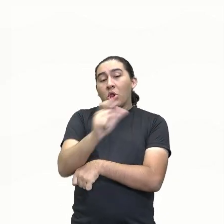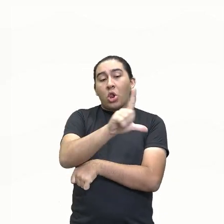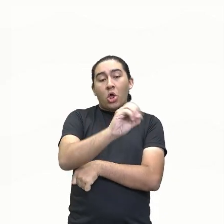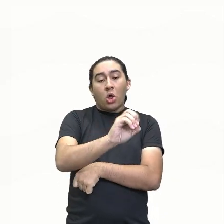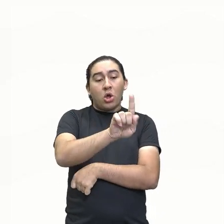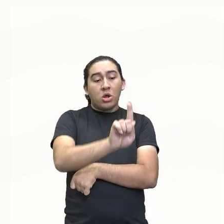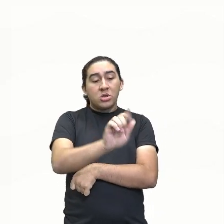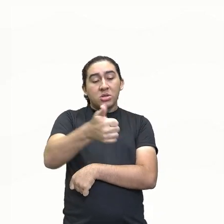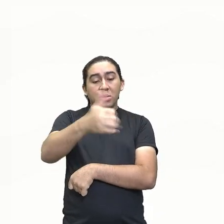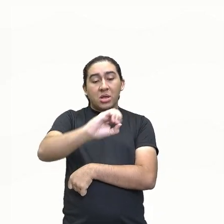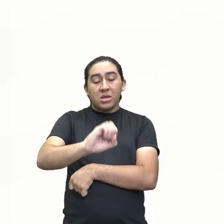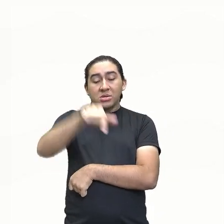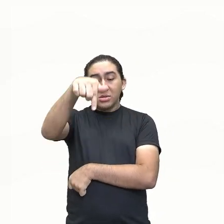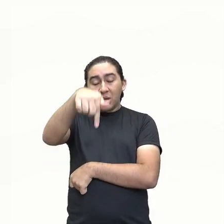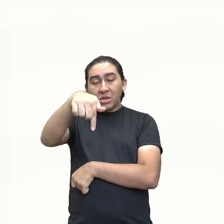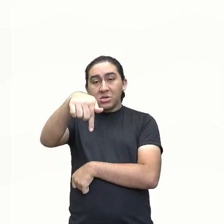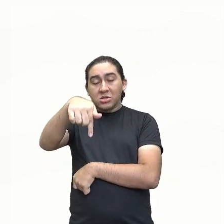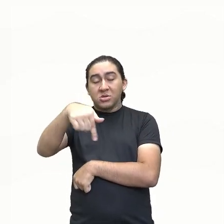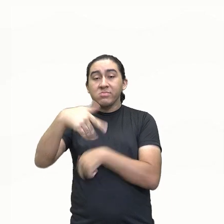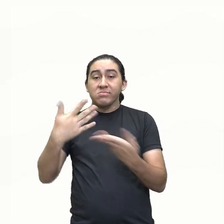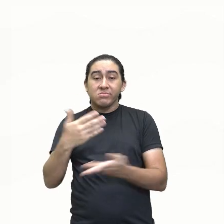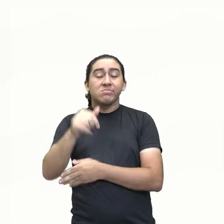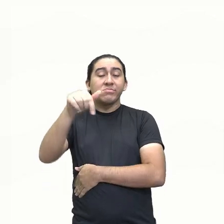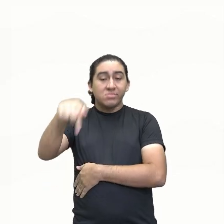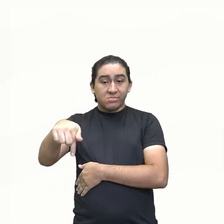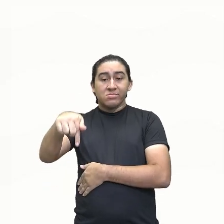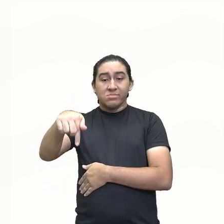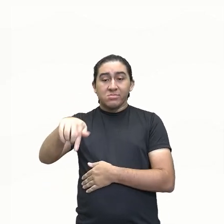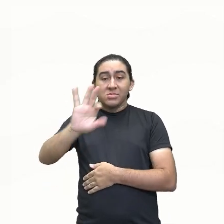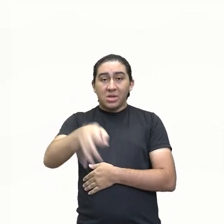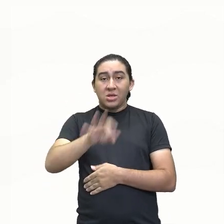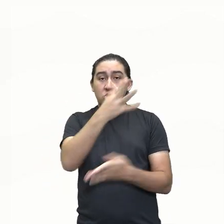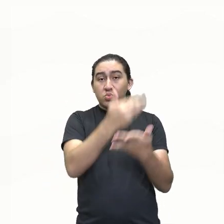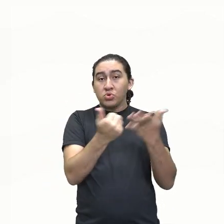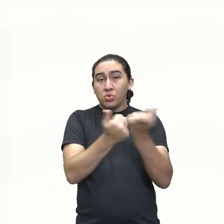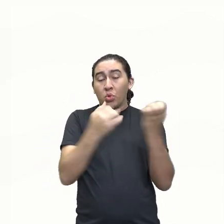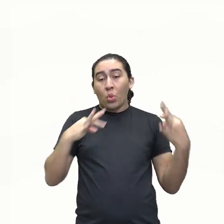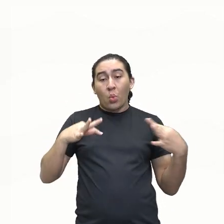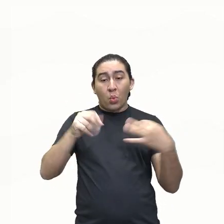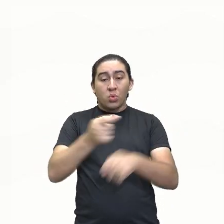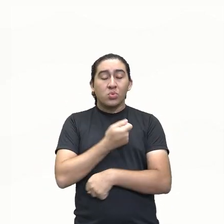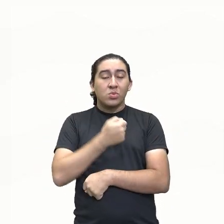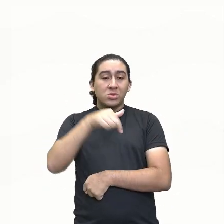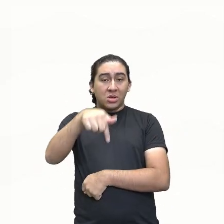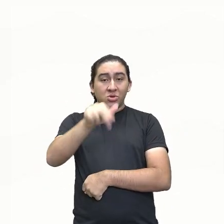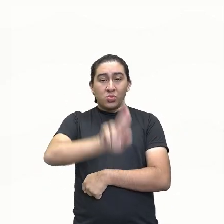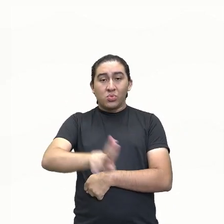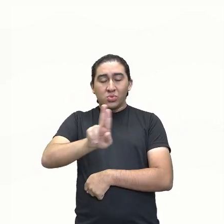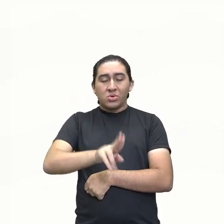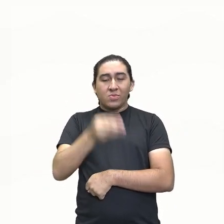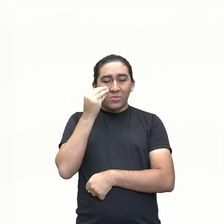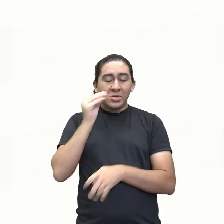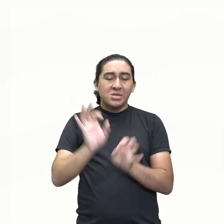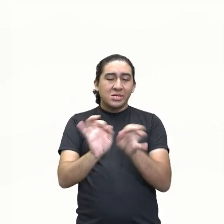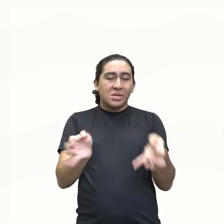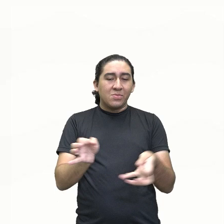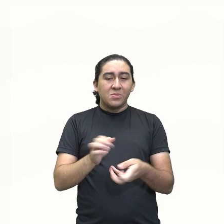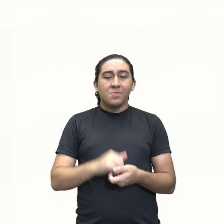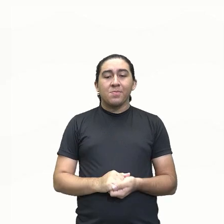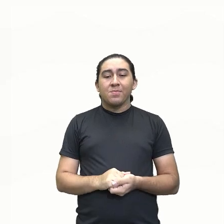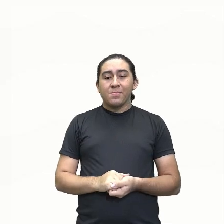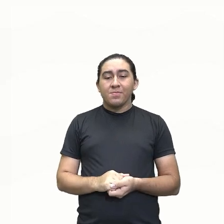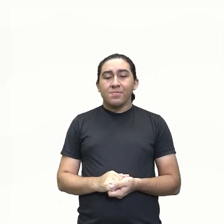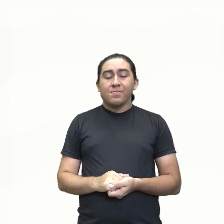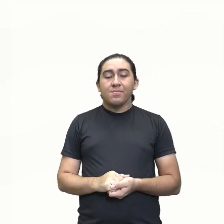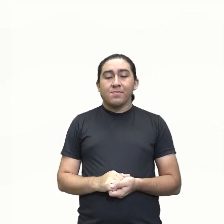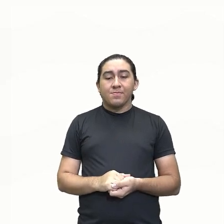a 7 da base 10? 7, ok? Vamos substituir tudo isso por 7. Olha como fica simples. Vamos apagar